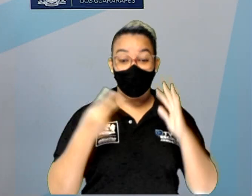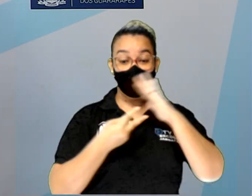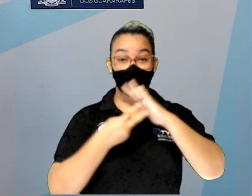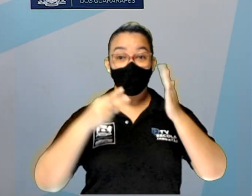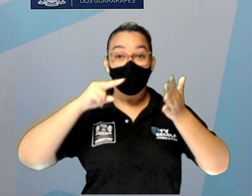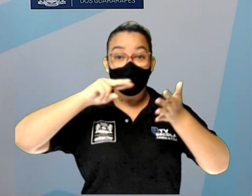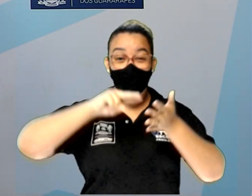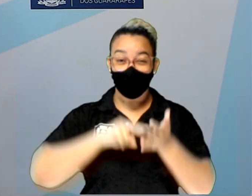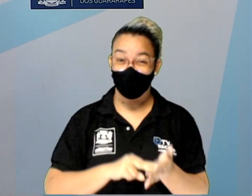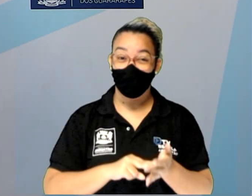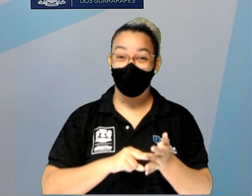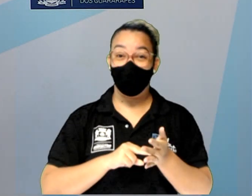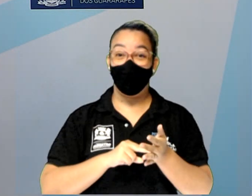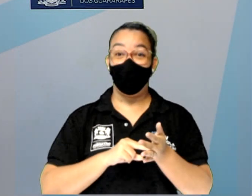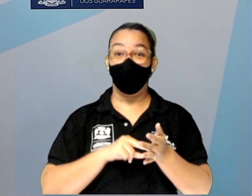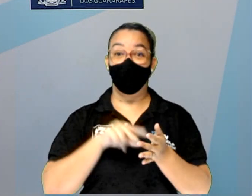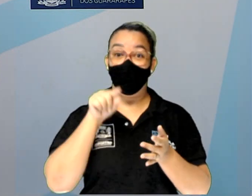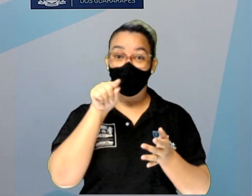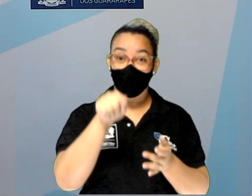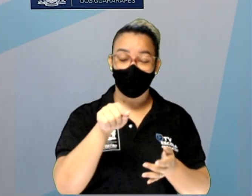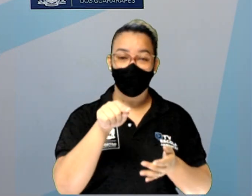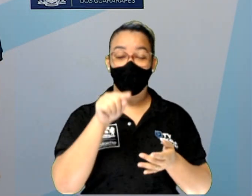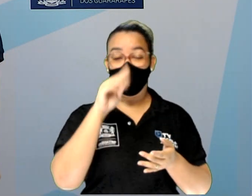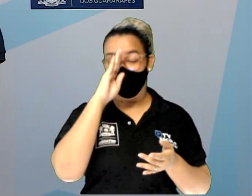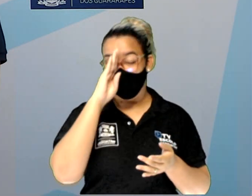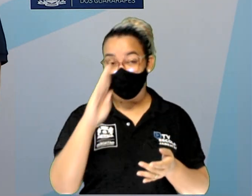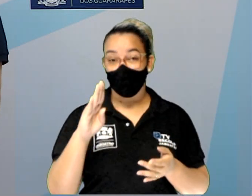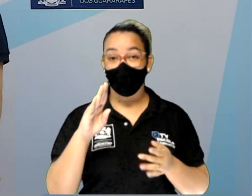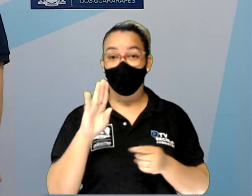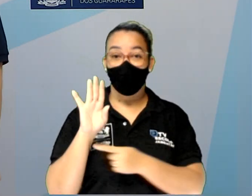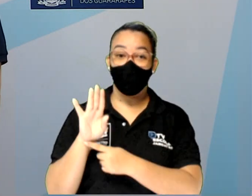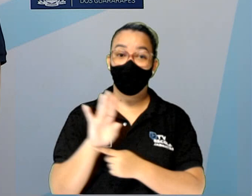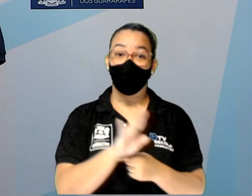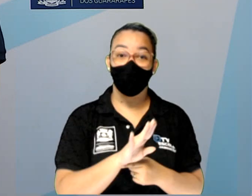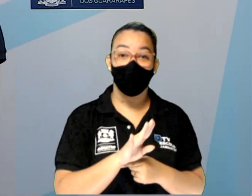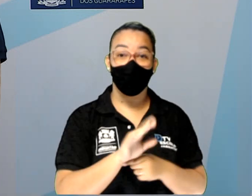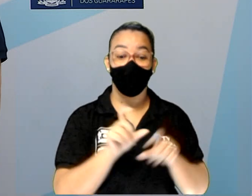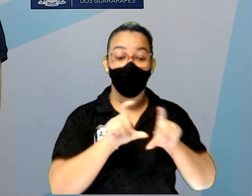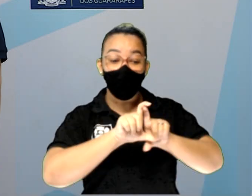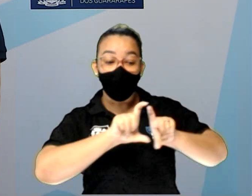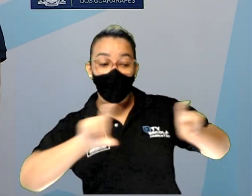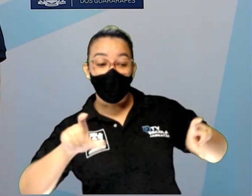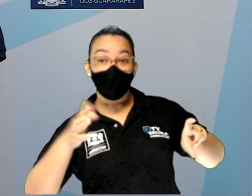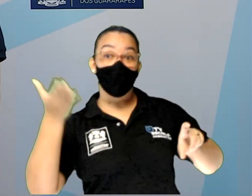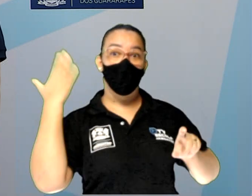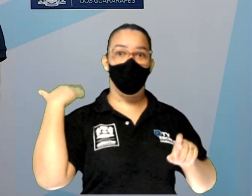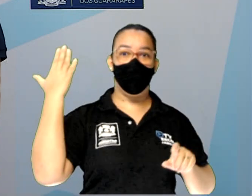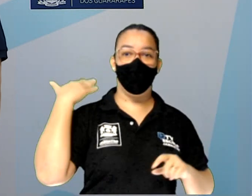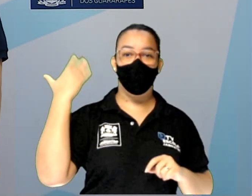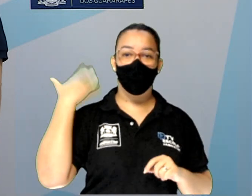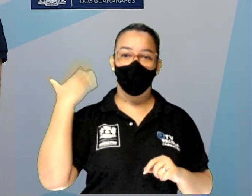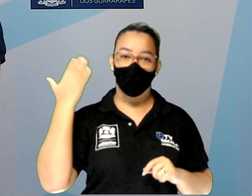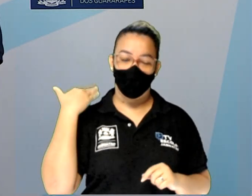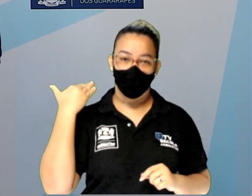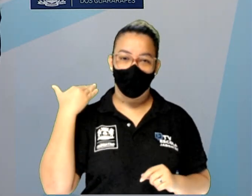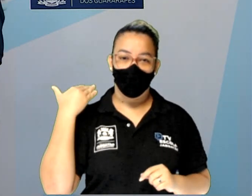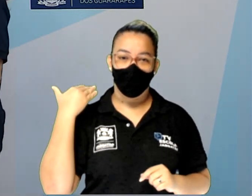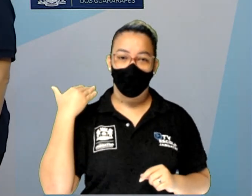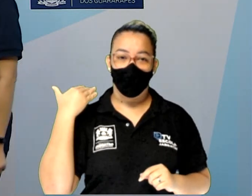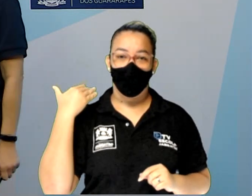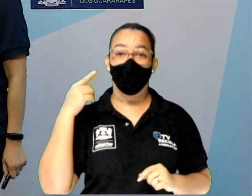serve apenas, neste caso, para indicar que a frase está no passado. Como aqui é